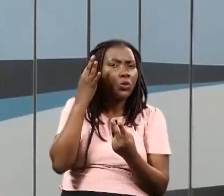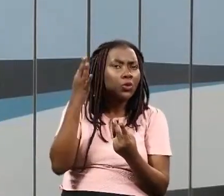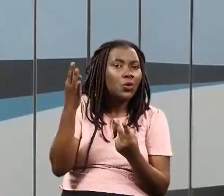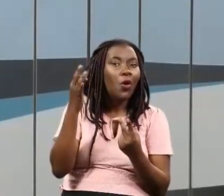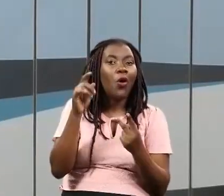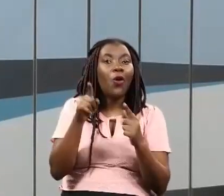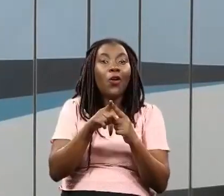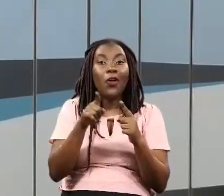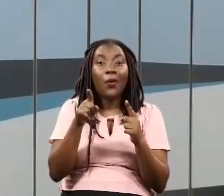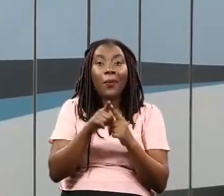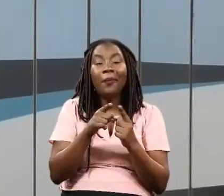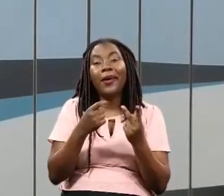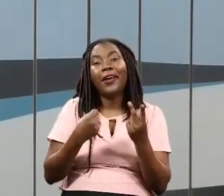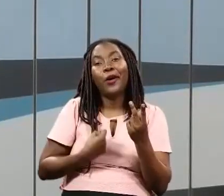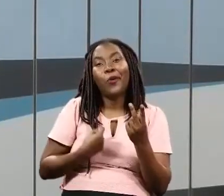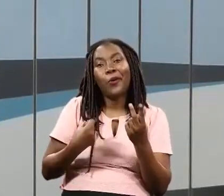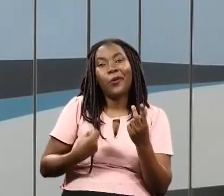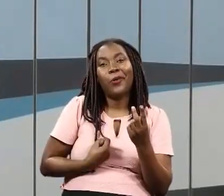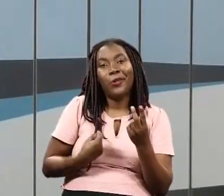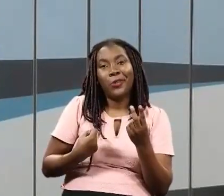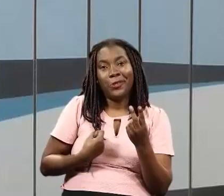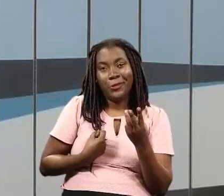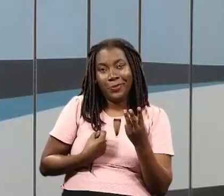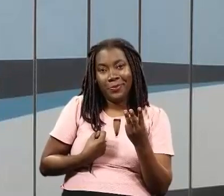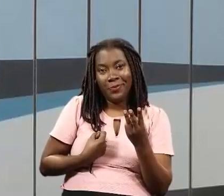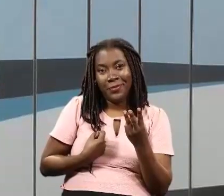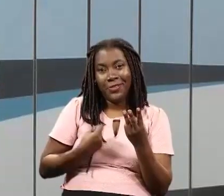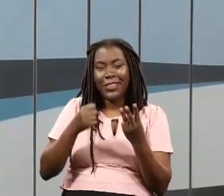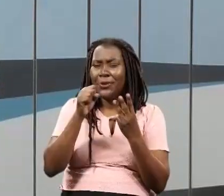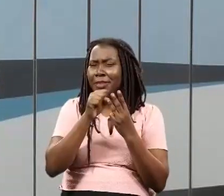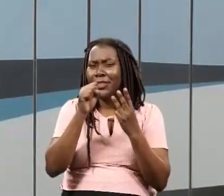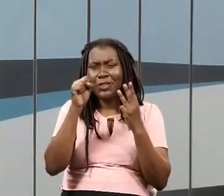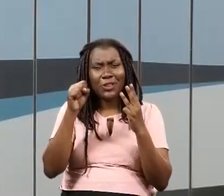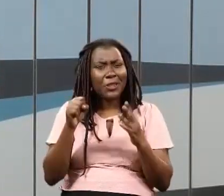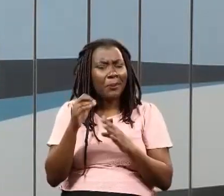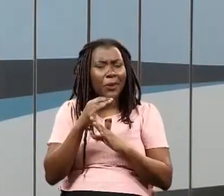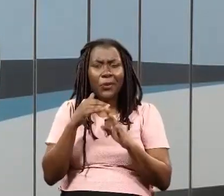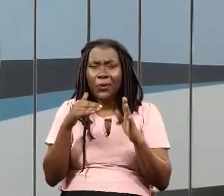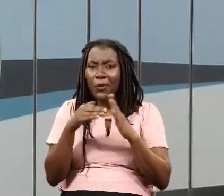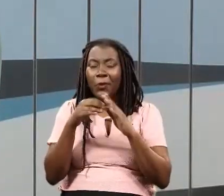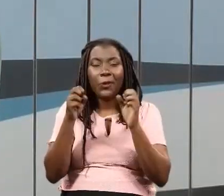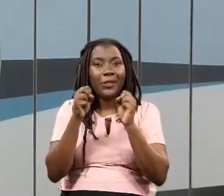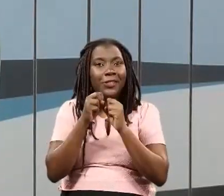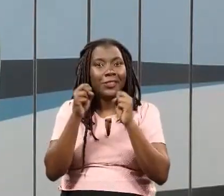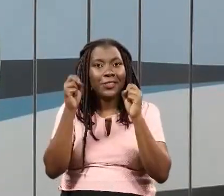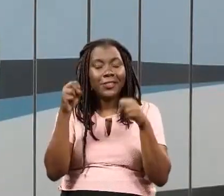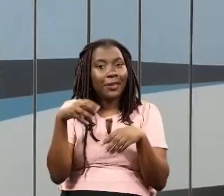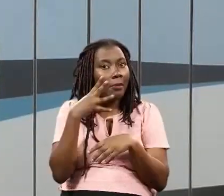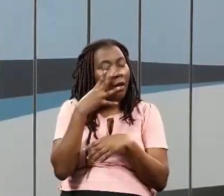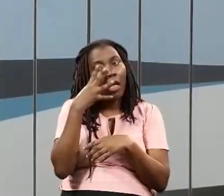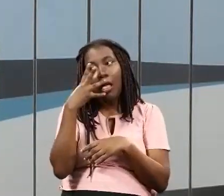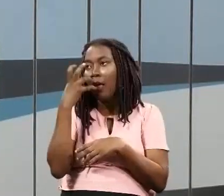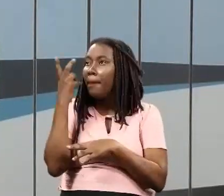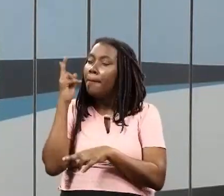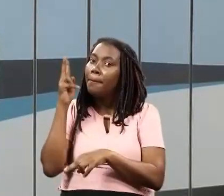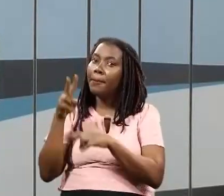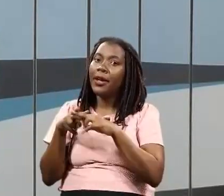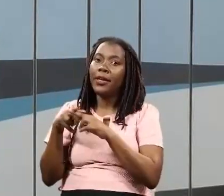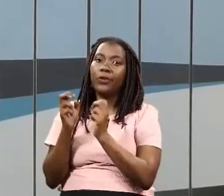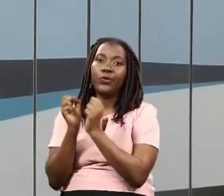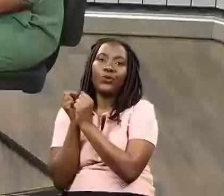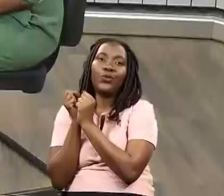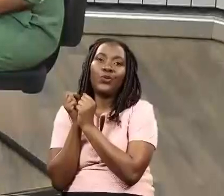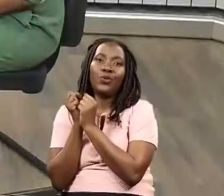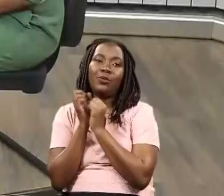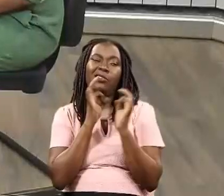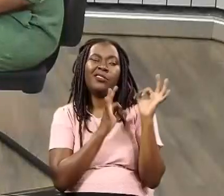algoritmos, os benditos dos algoritmos, eles é um sistema, é todo um sistema que faz com que a gente esteja preso a ele. É tudo trabalhado,